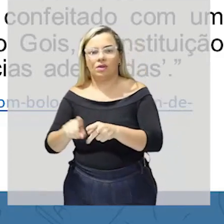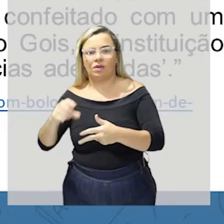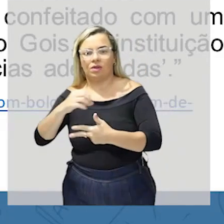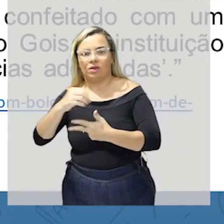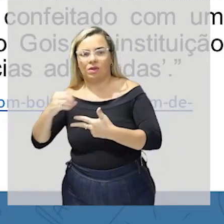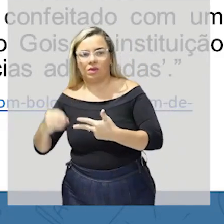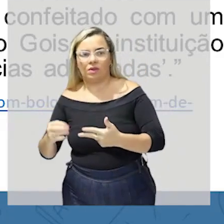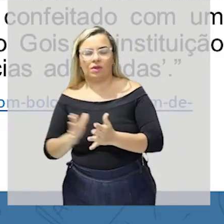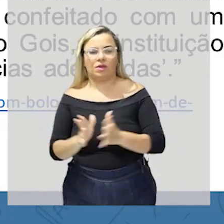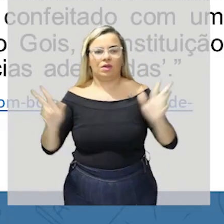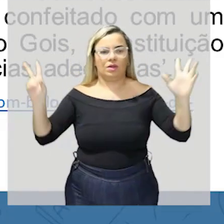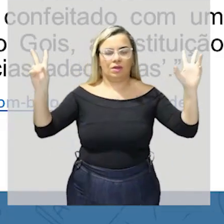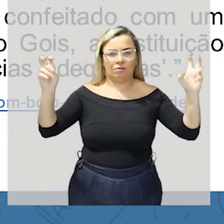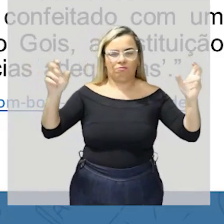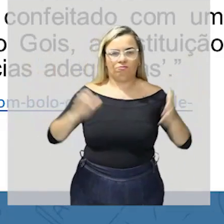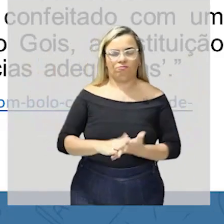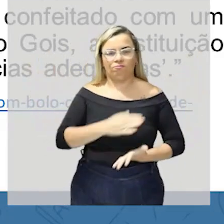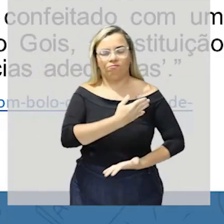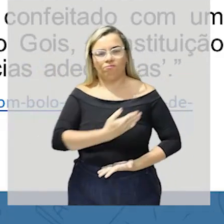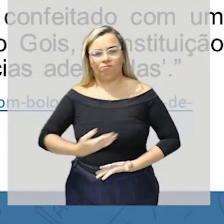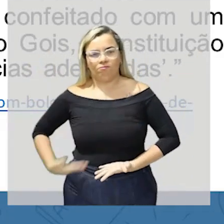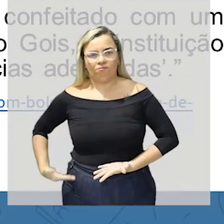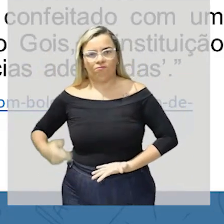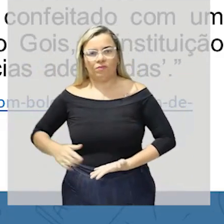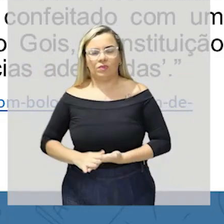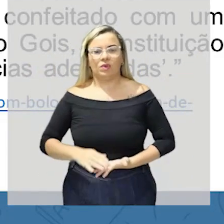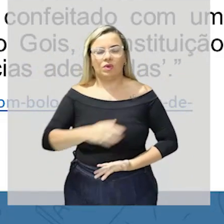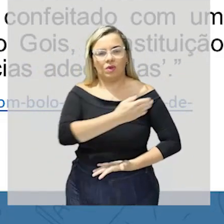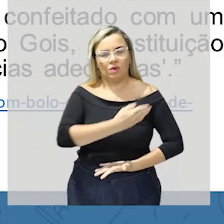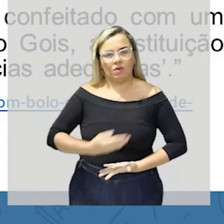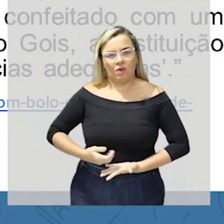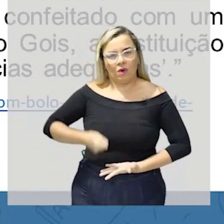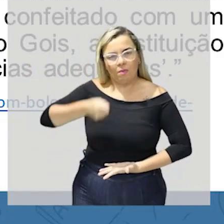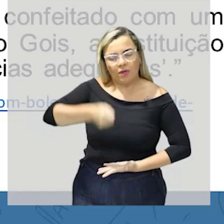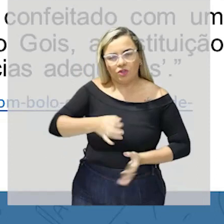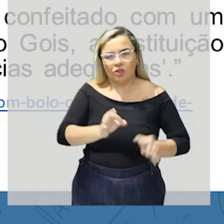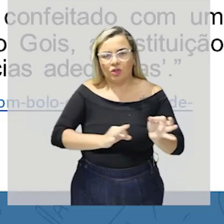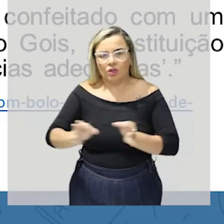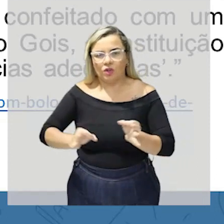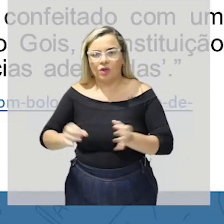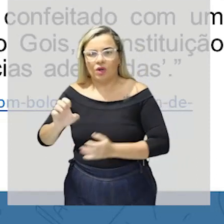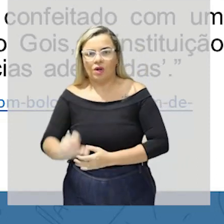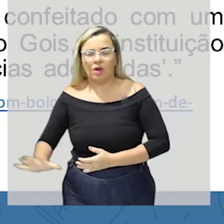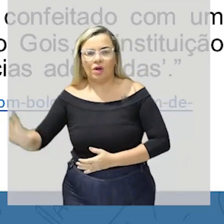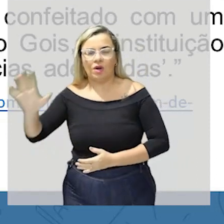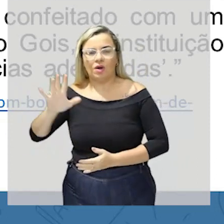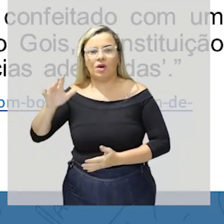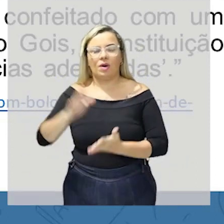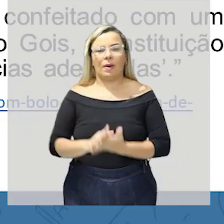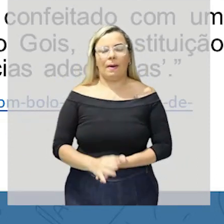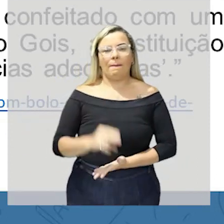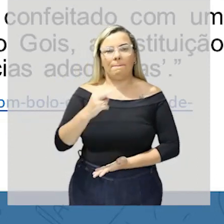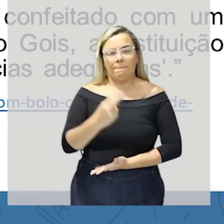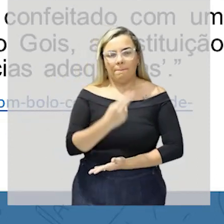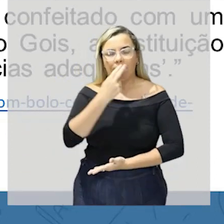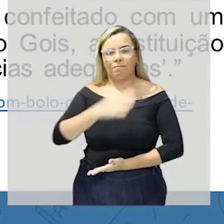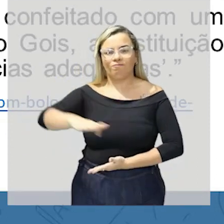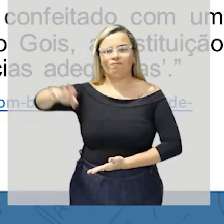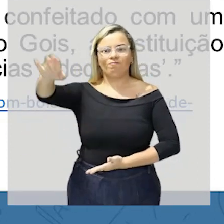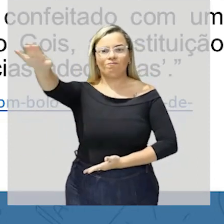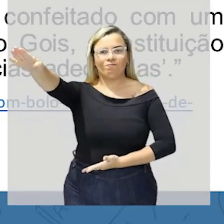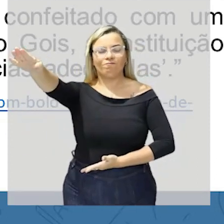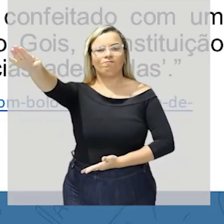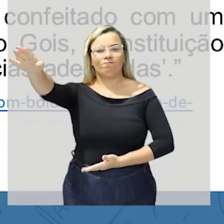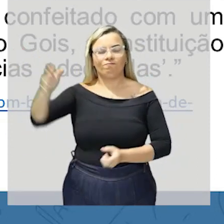tema o totalitarismo europeu nazifascista. Um fenômeno político que ele vai